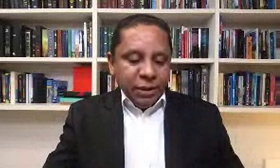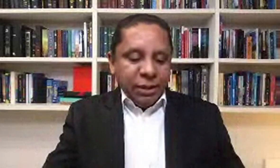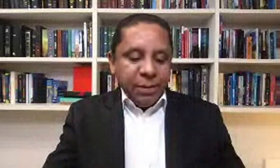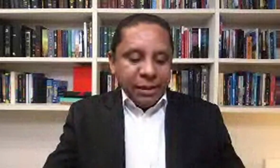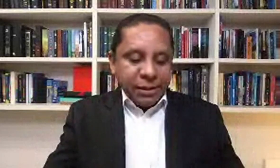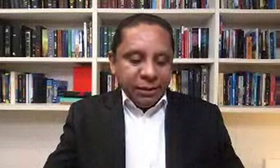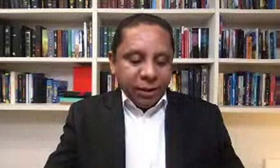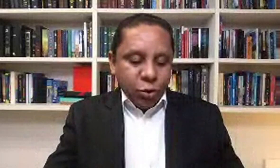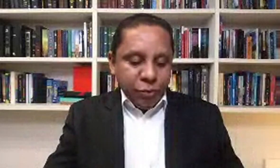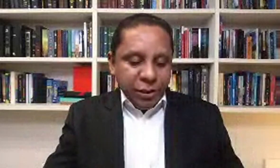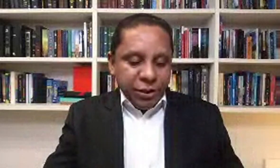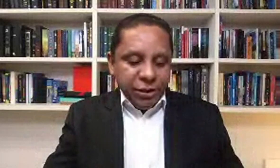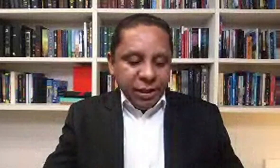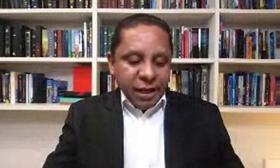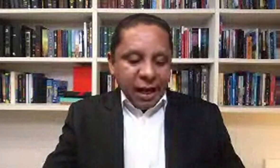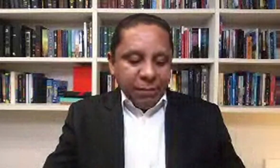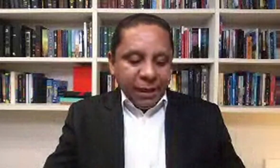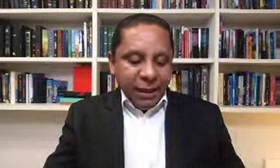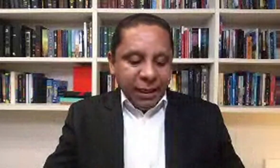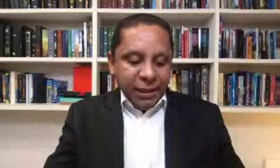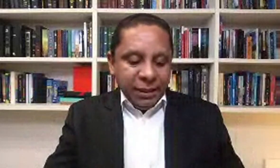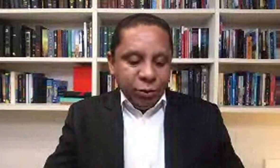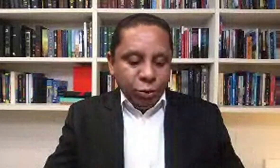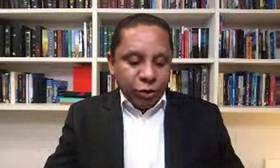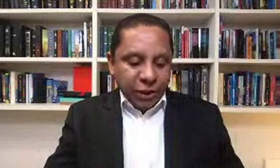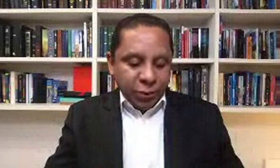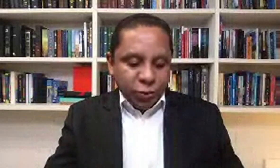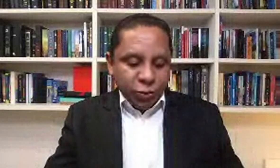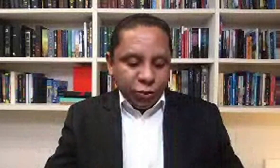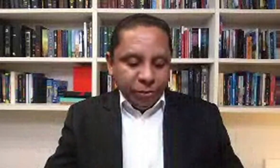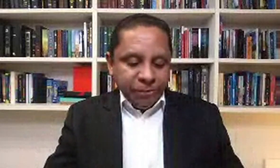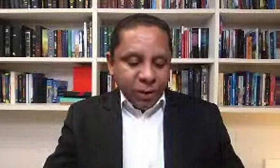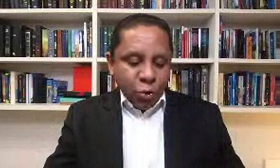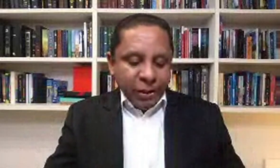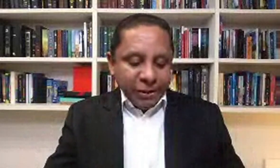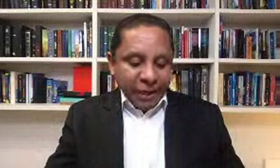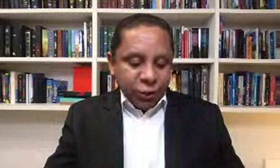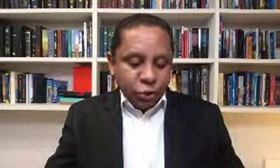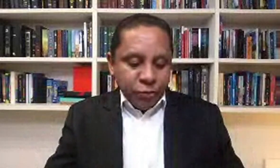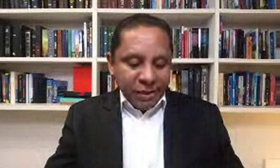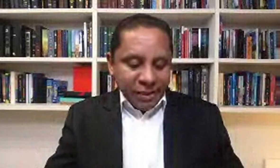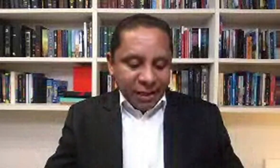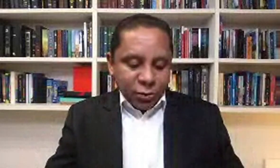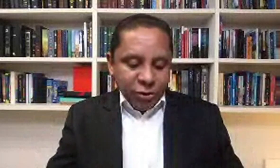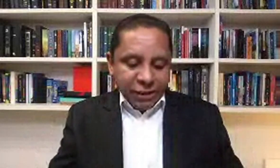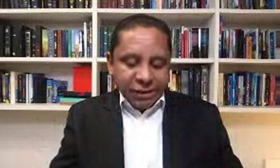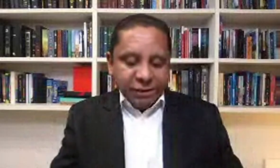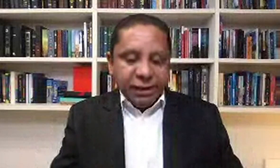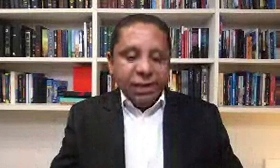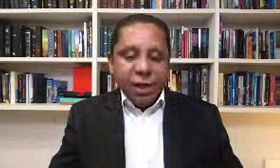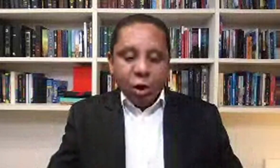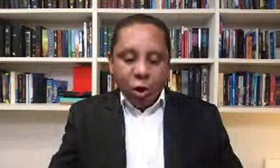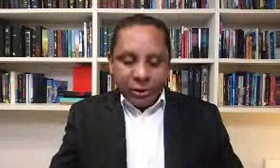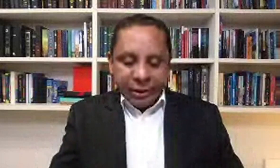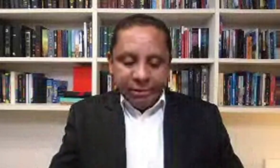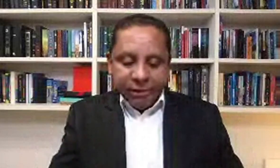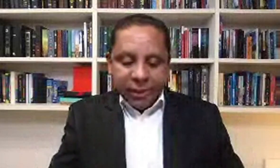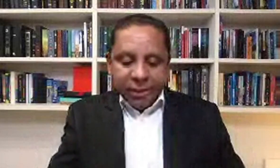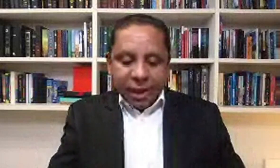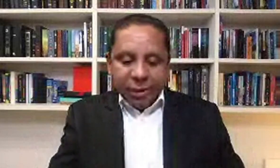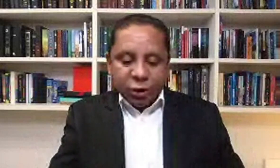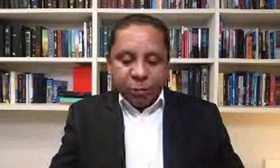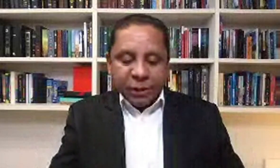Nascimento, também a Sandra Gomide, a Marilene dos Santos, o Ernesto Bernardo e a Sandra